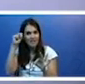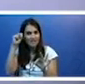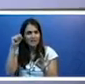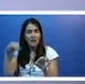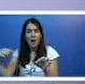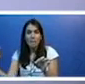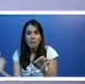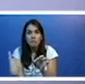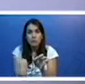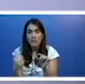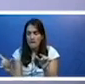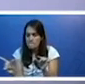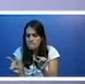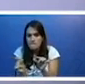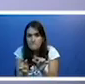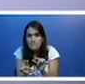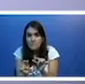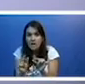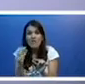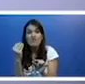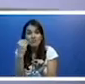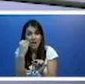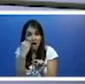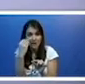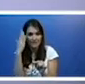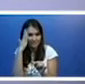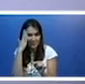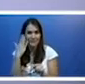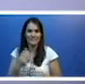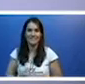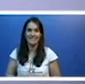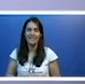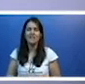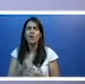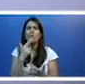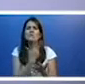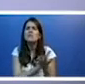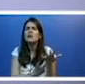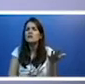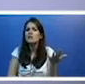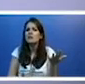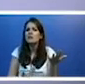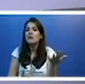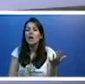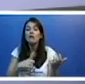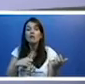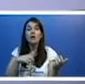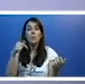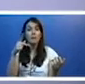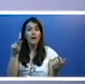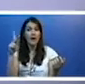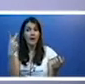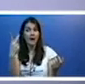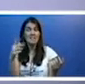próximo do neutro, que aqui é o neutro, mais fraco é a base. No caso, o sangue humano, ele tem o pH entre